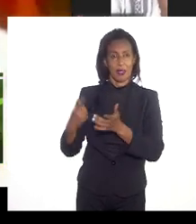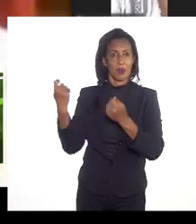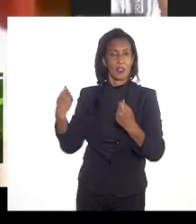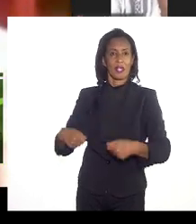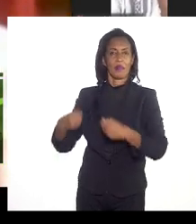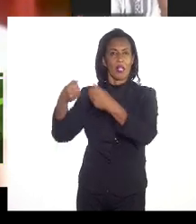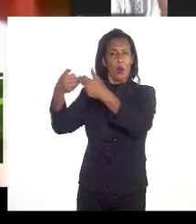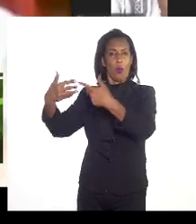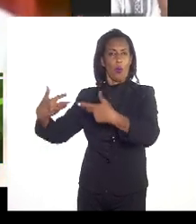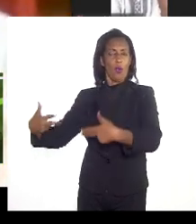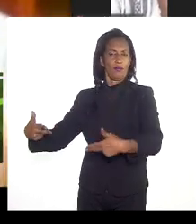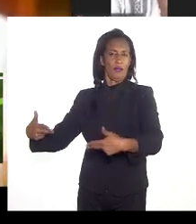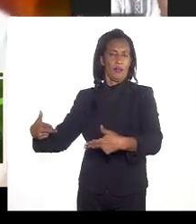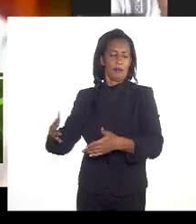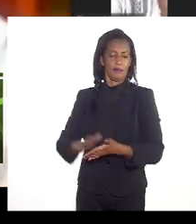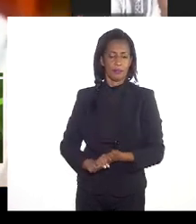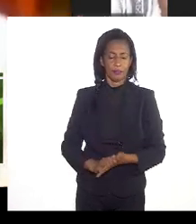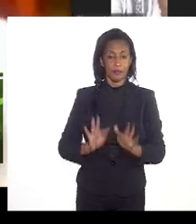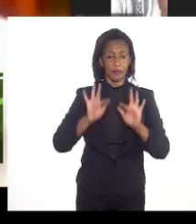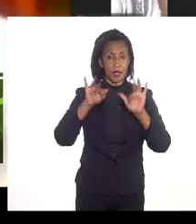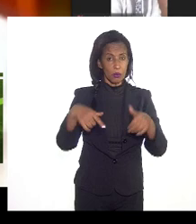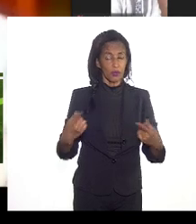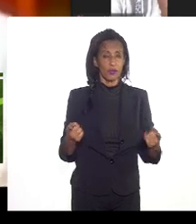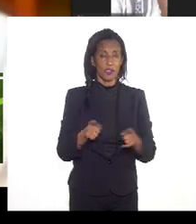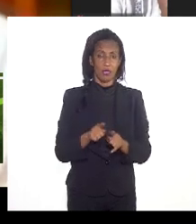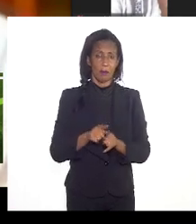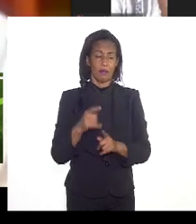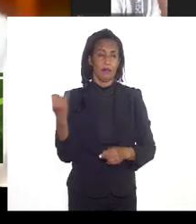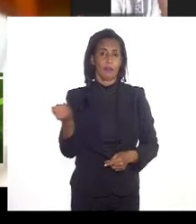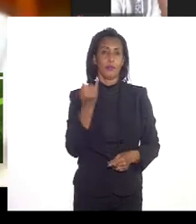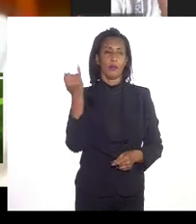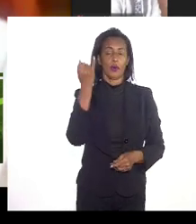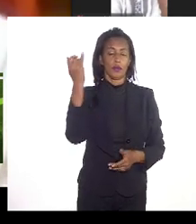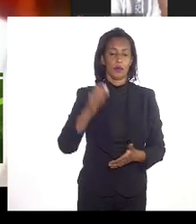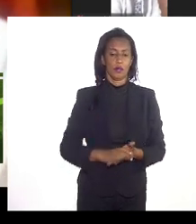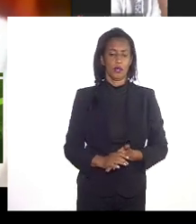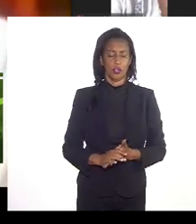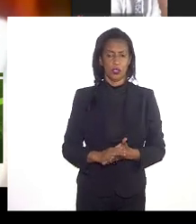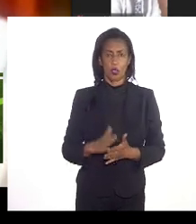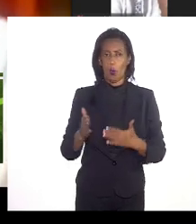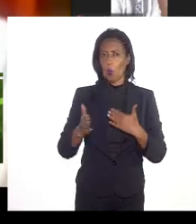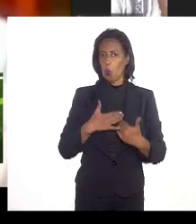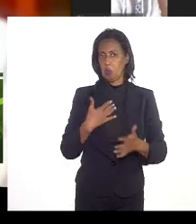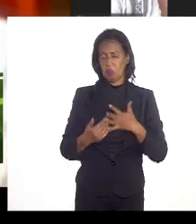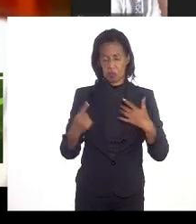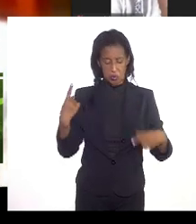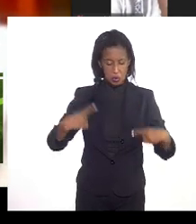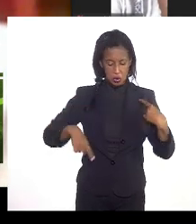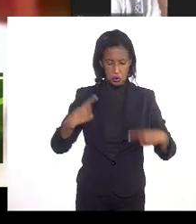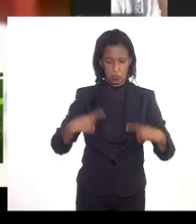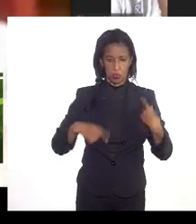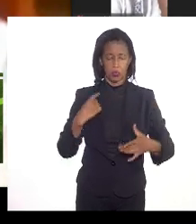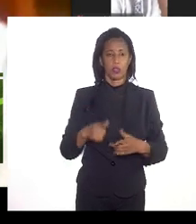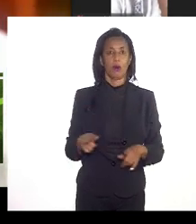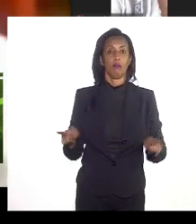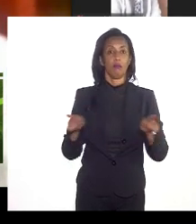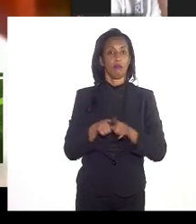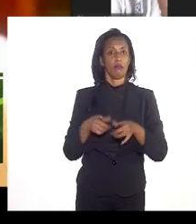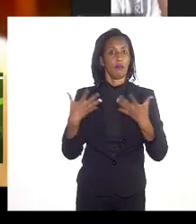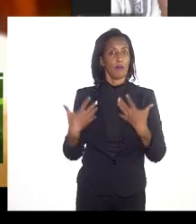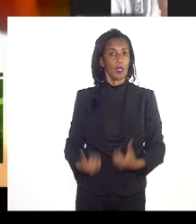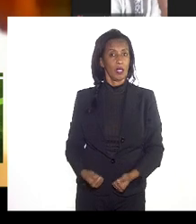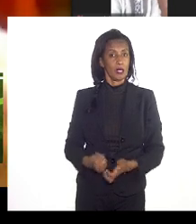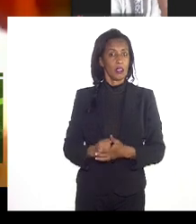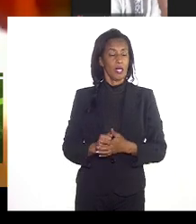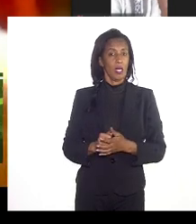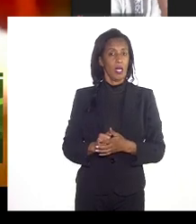de identidade. E, por fim, é fundamental que qualquer discussão legislativa sobre esse tema leve em conta o aspecto essencial